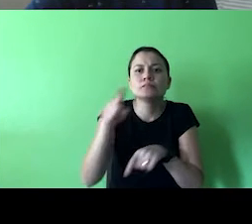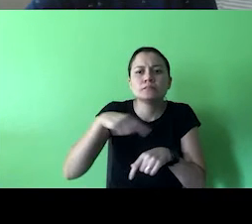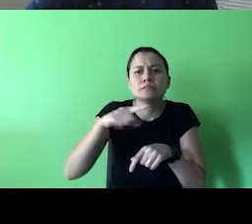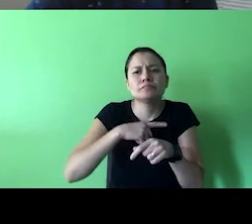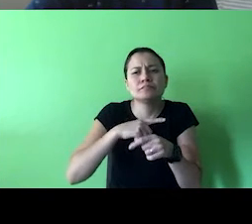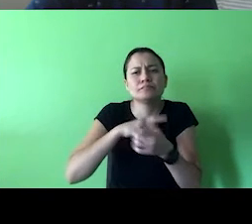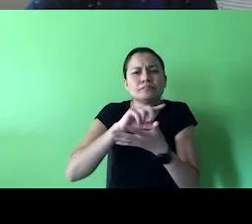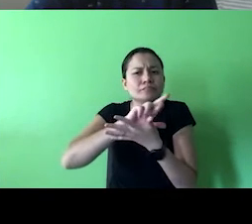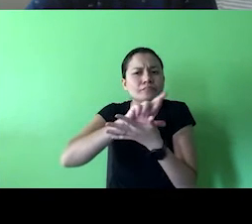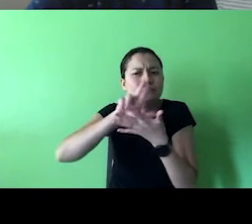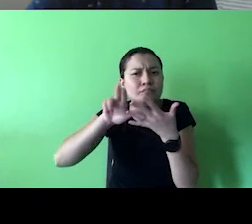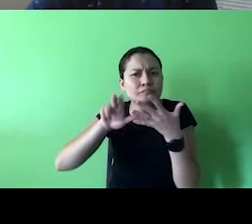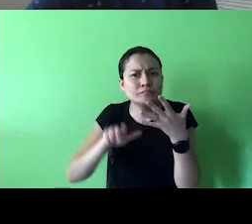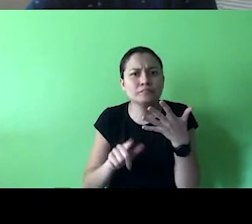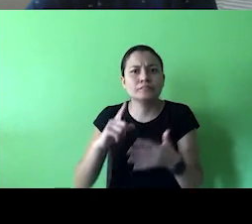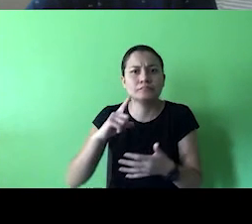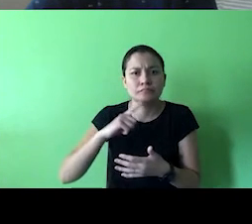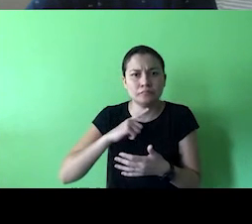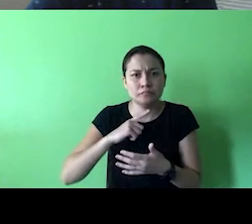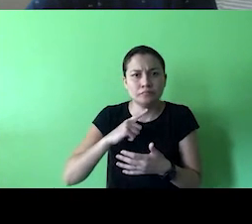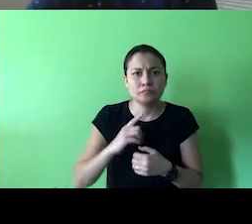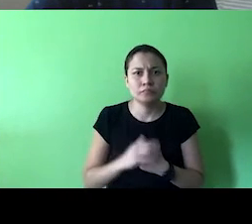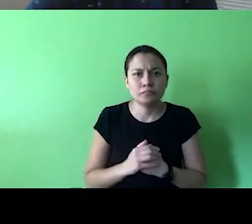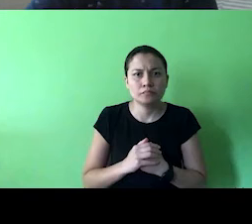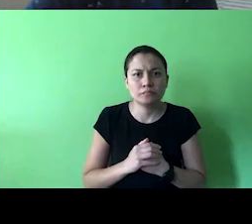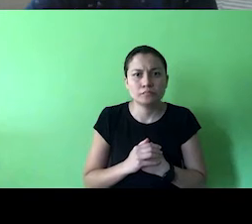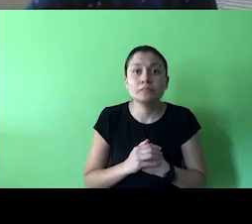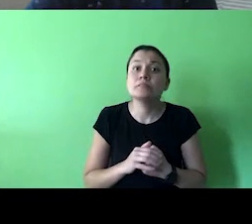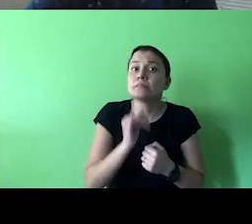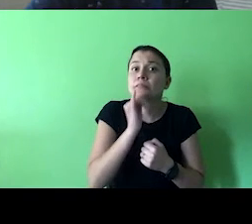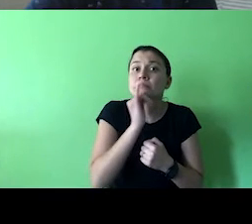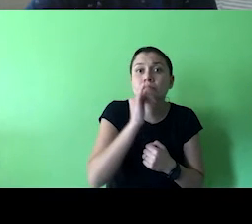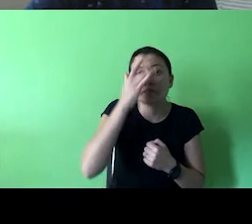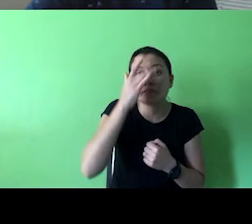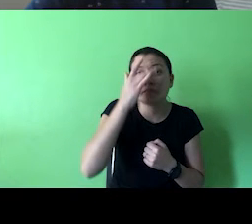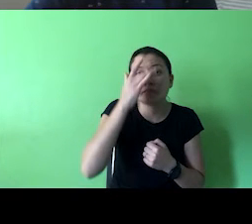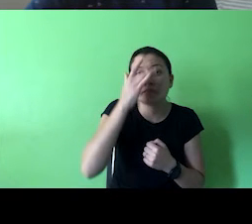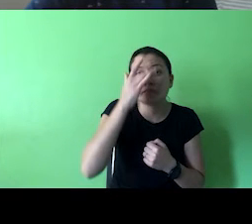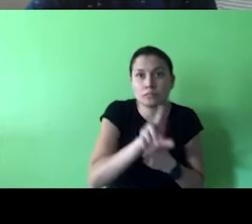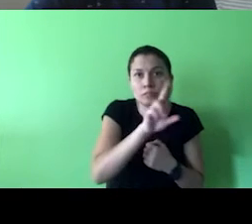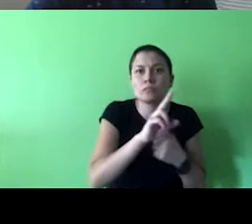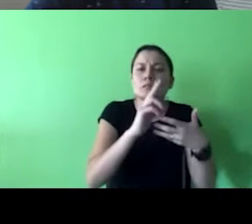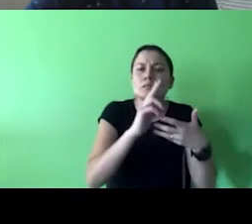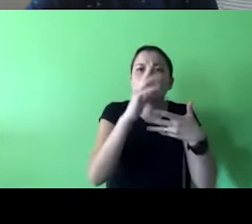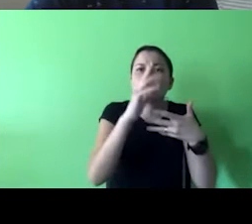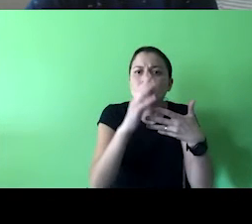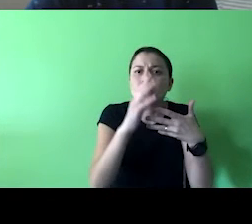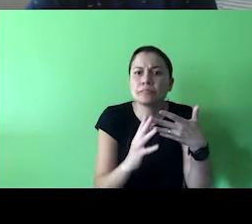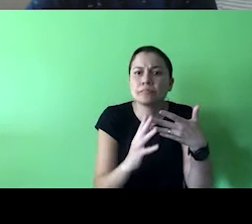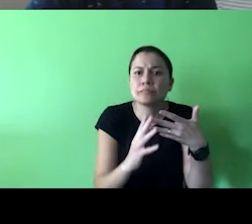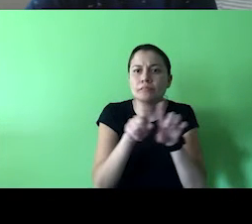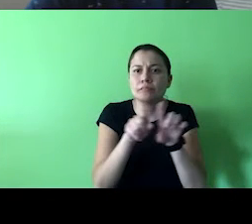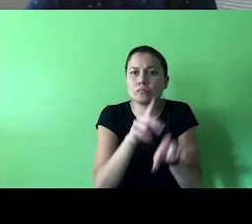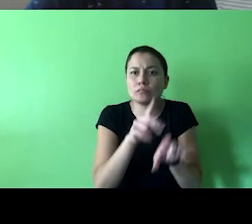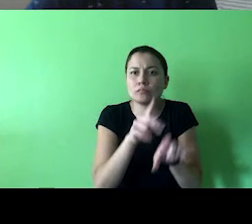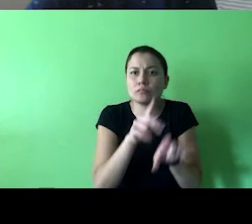variedade interessante de perfis. Então, o uso que essa pessoa faz de Libras, qual o comportamento digital, a dependência